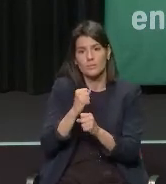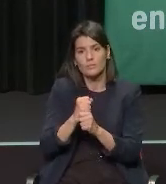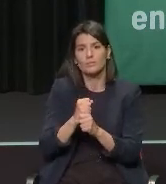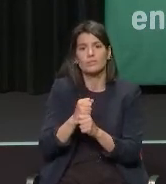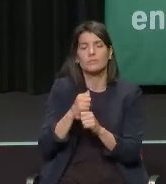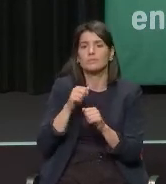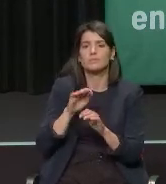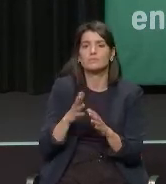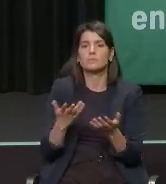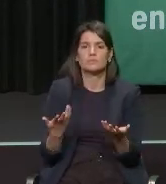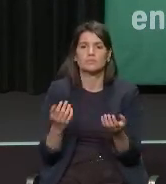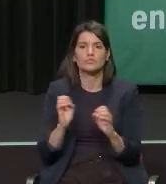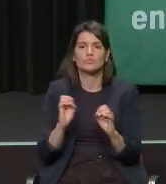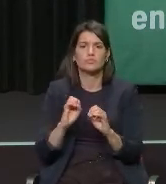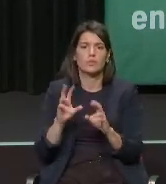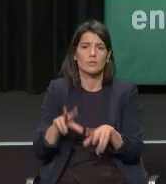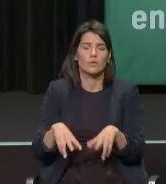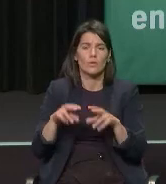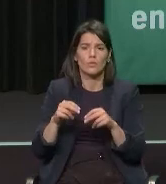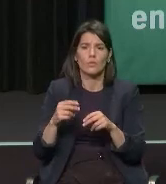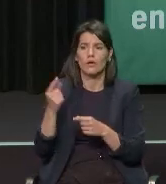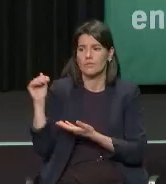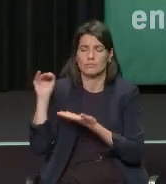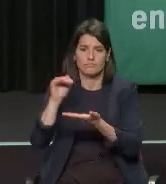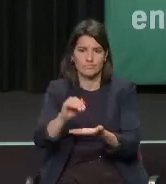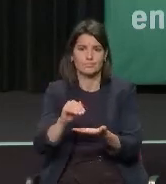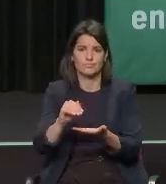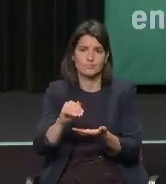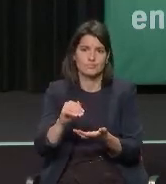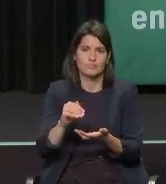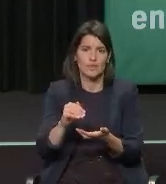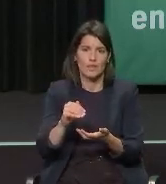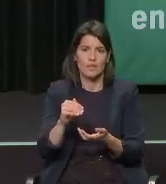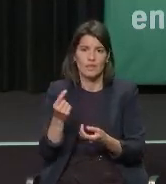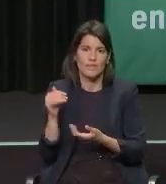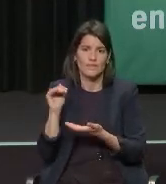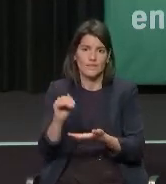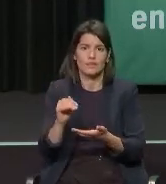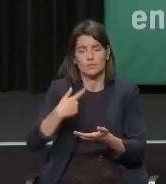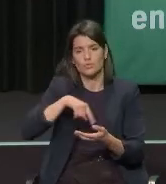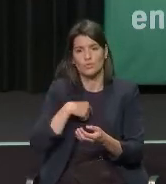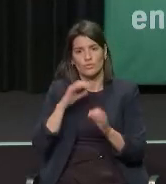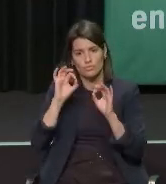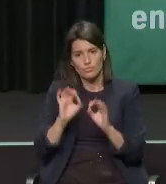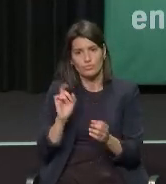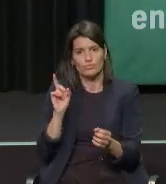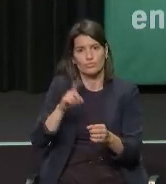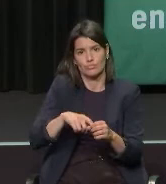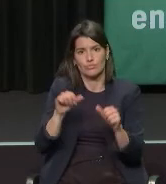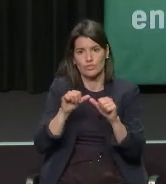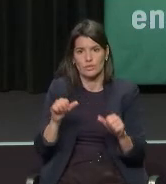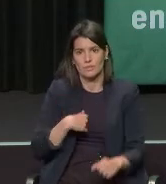trabalhos, mas nunca conseguimos arranjar financiamento para ser membros integrantes do